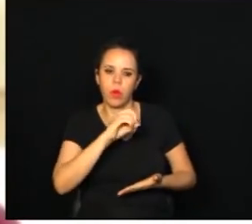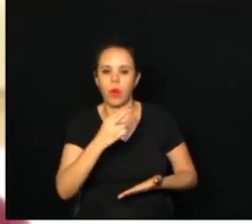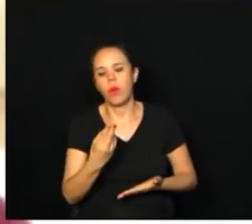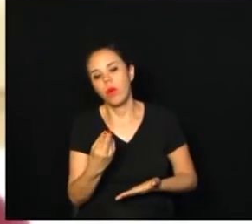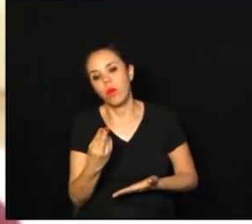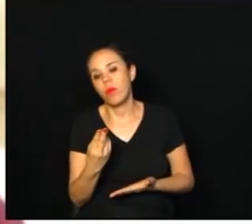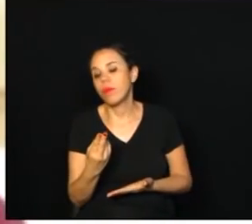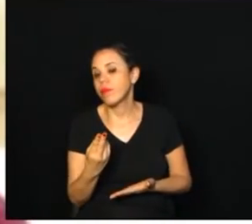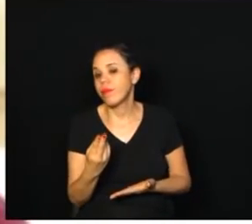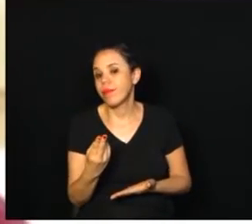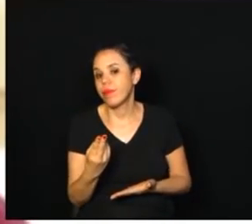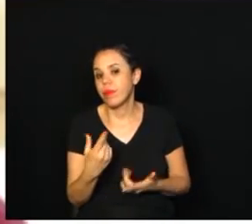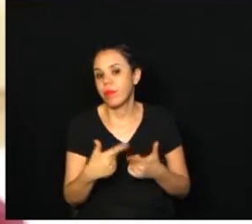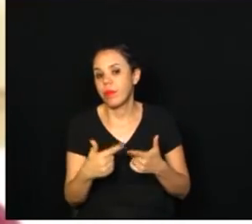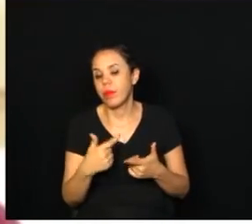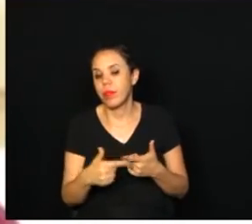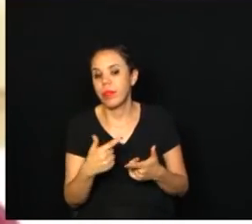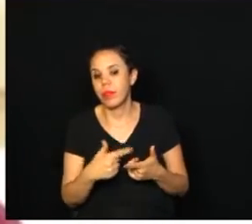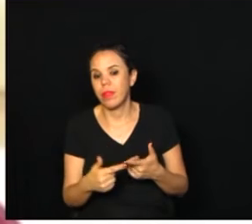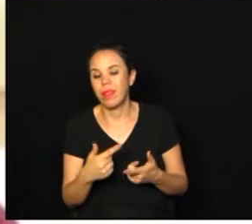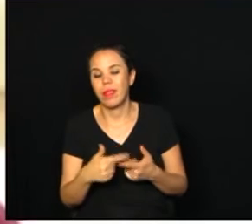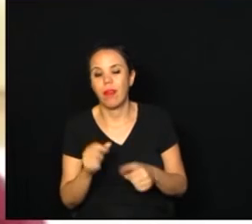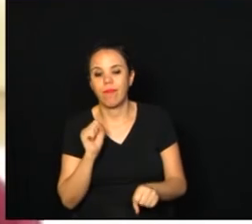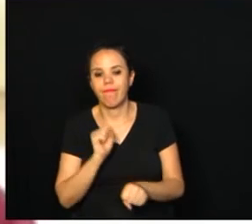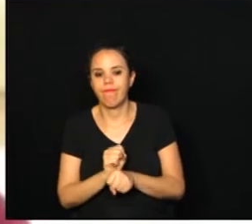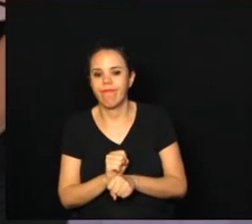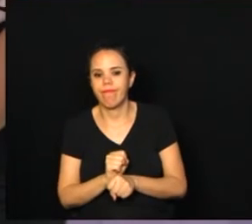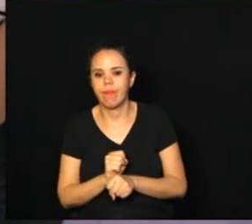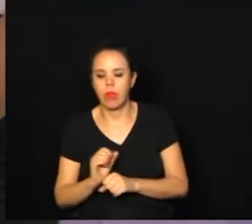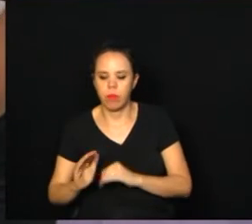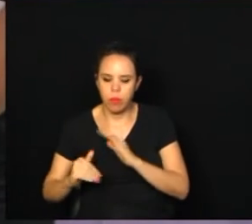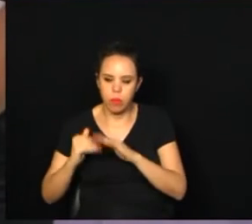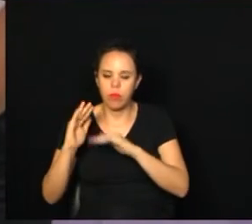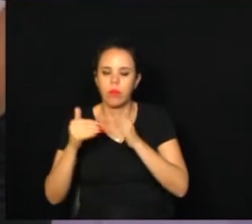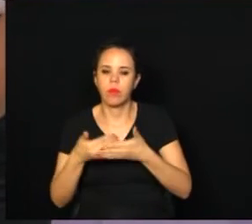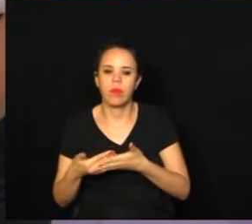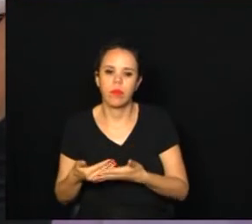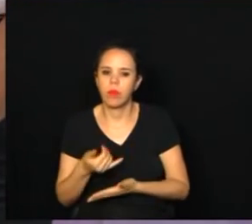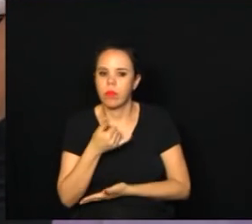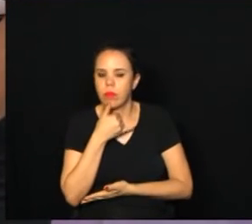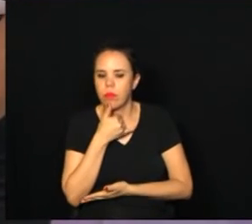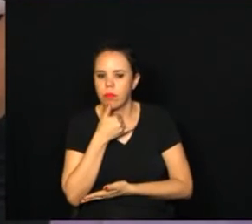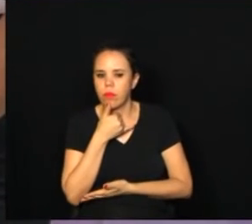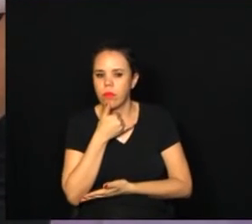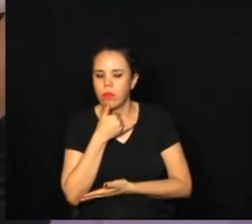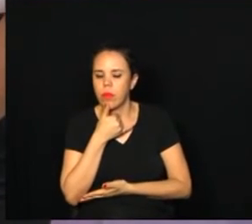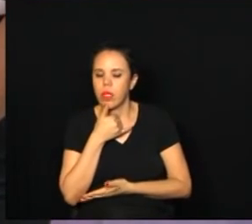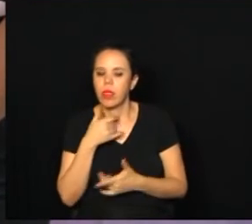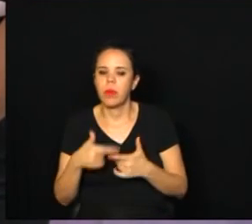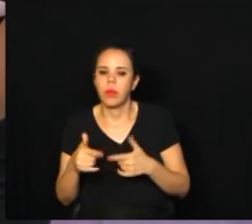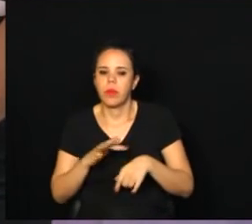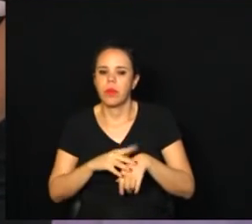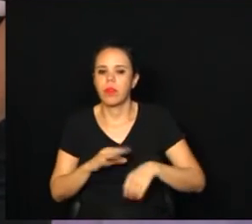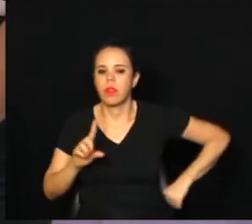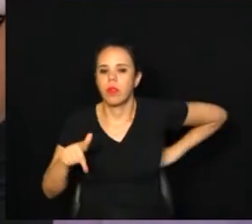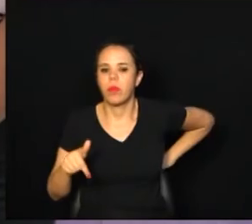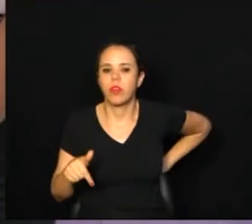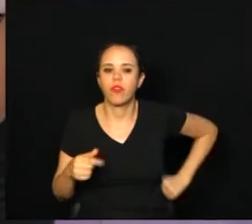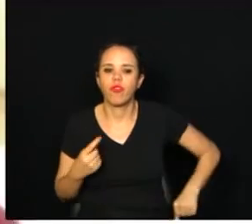uma trombose durante o pré-natal, você vai ter que manter esse tratamento por pelo menos 40 dias depois do